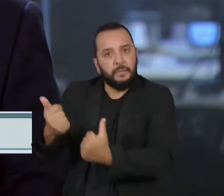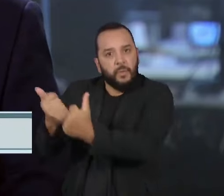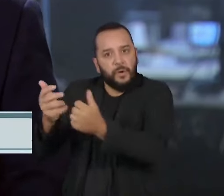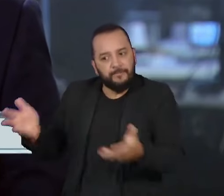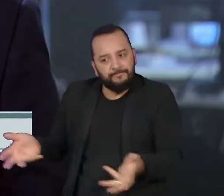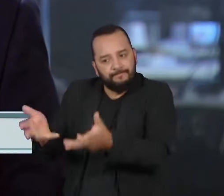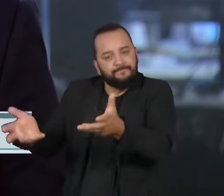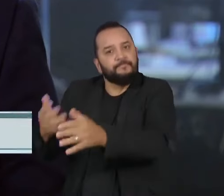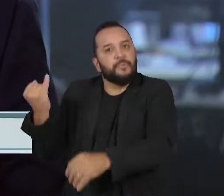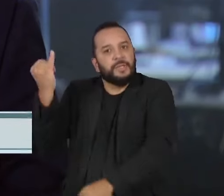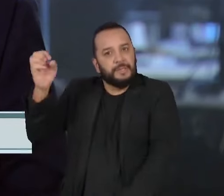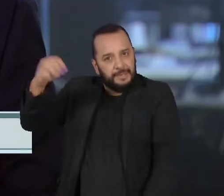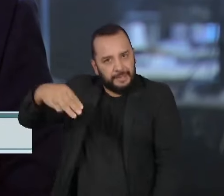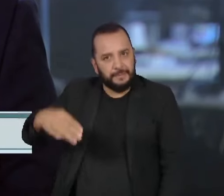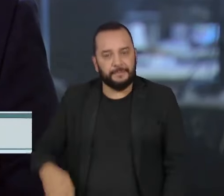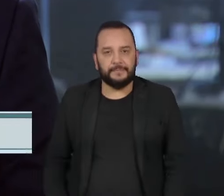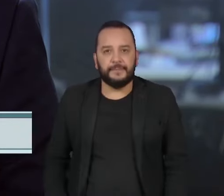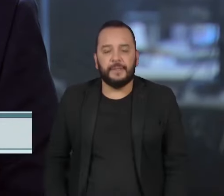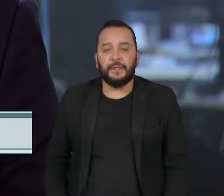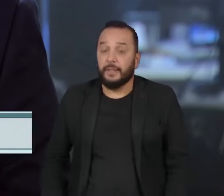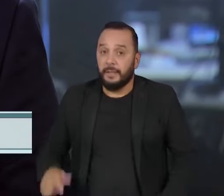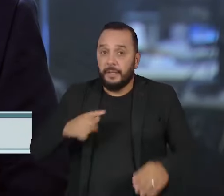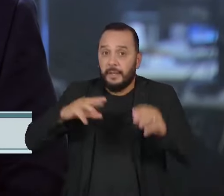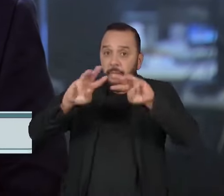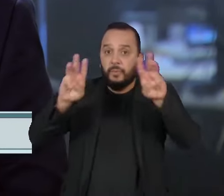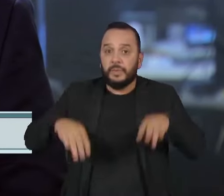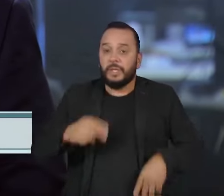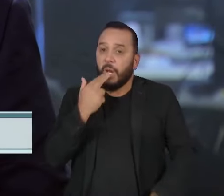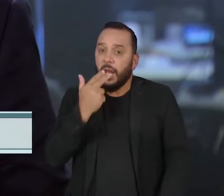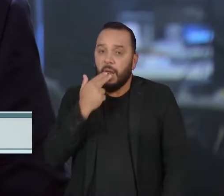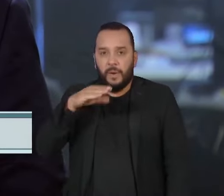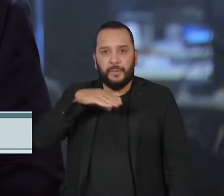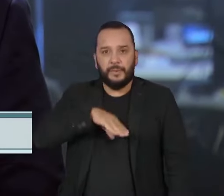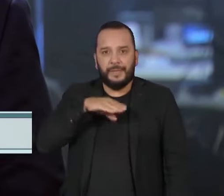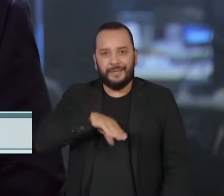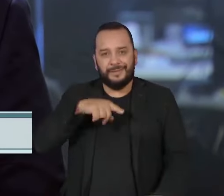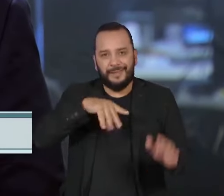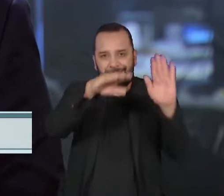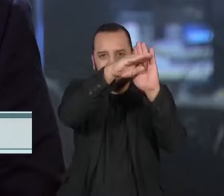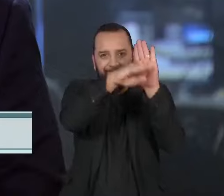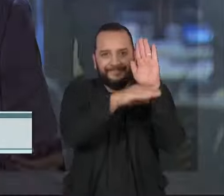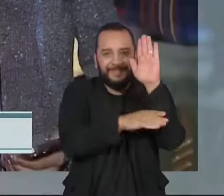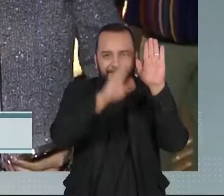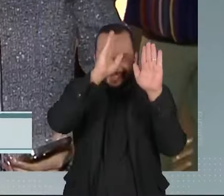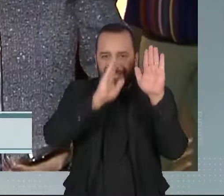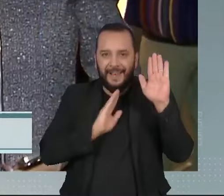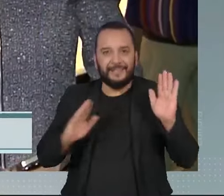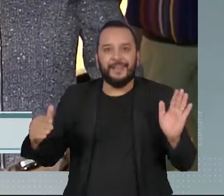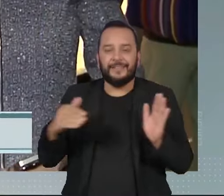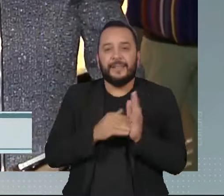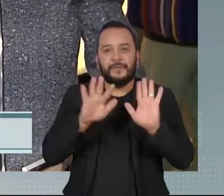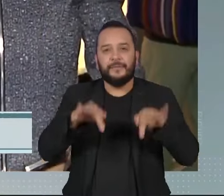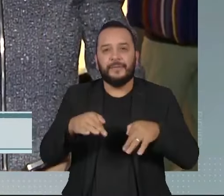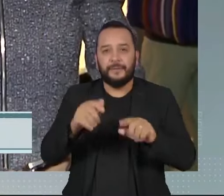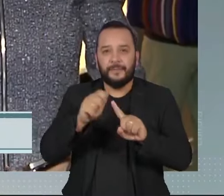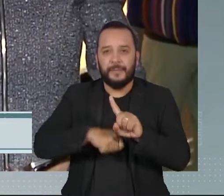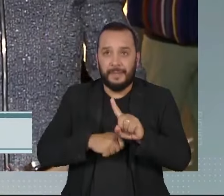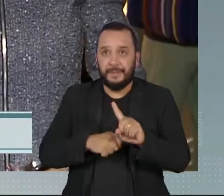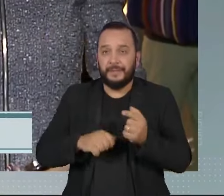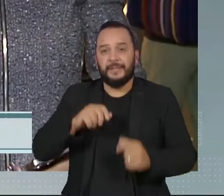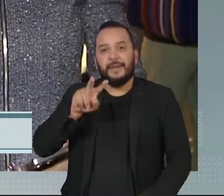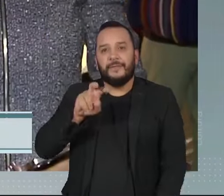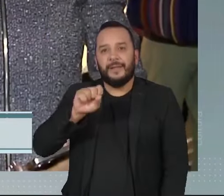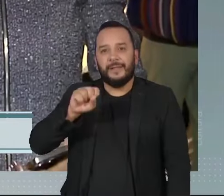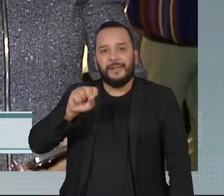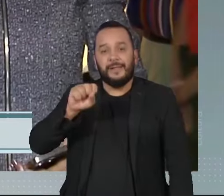O Museu da Língua Portuguesa tem programação gratuita até o fim deste mês. A repórter Vanessa Lorenzini tem as informações. Boa tarde,